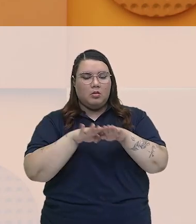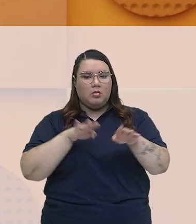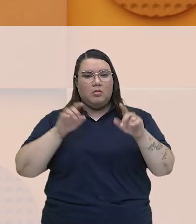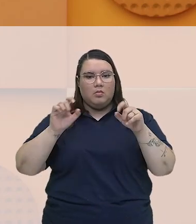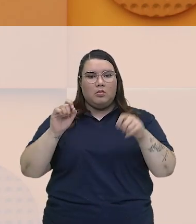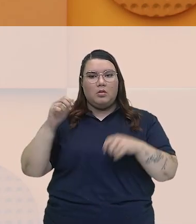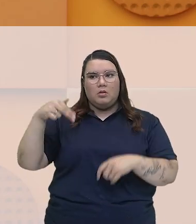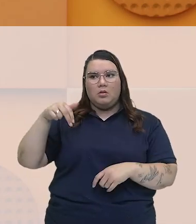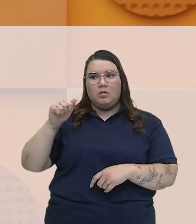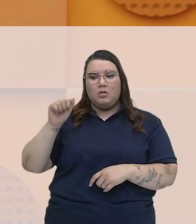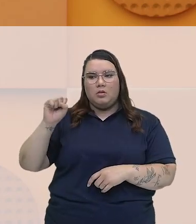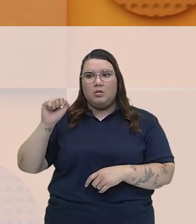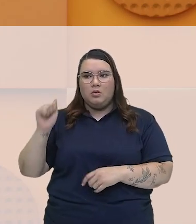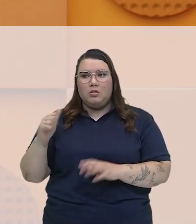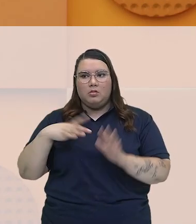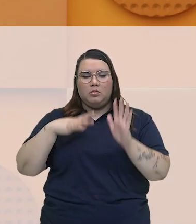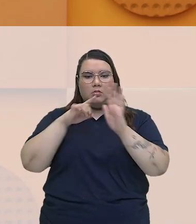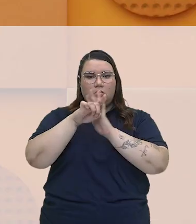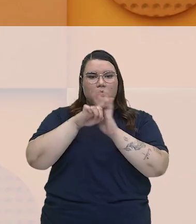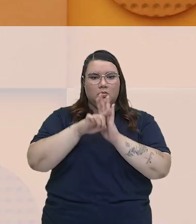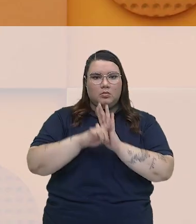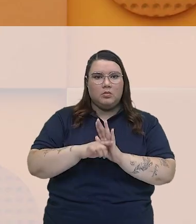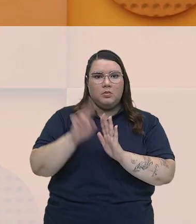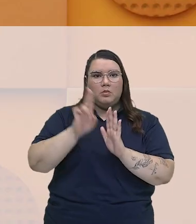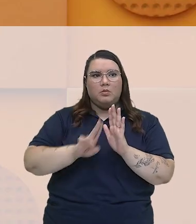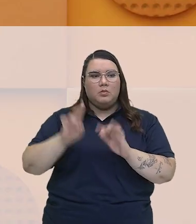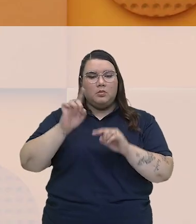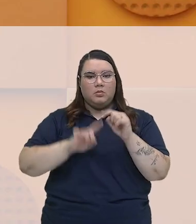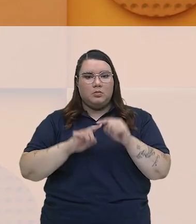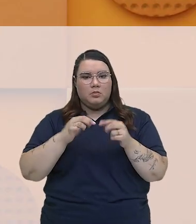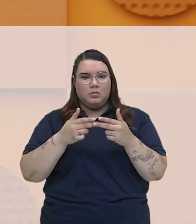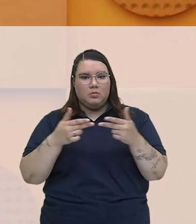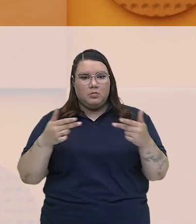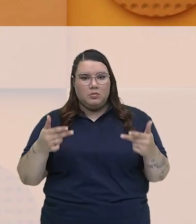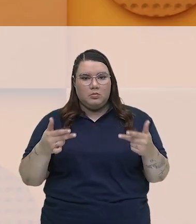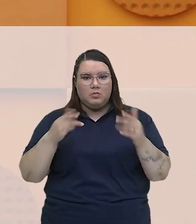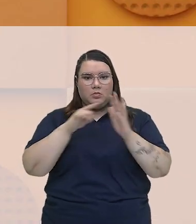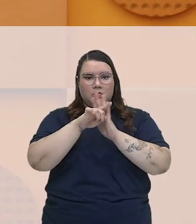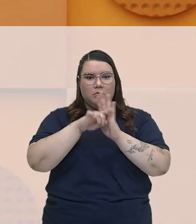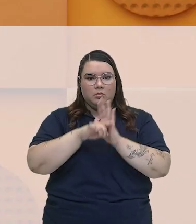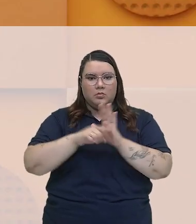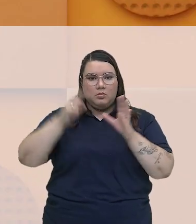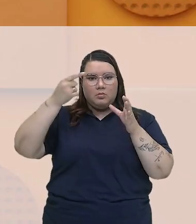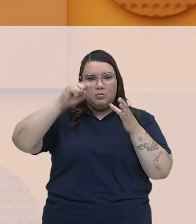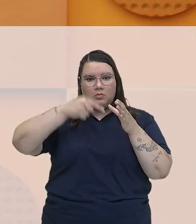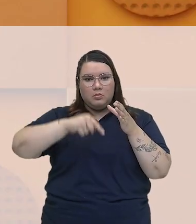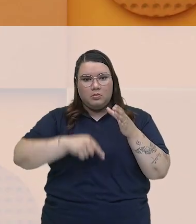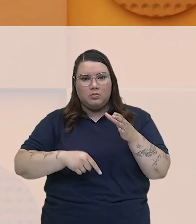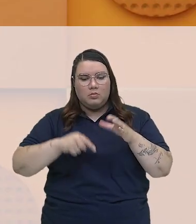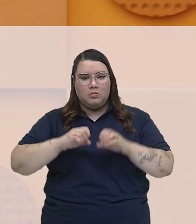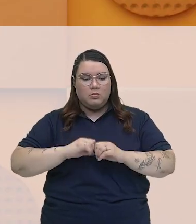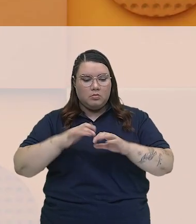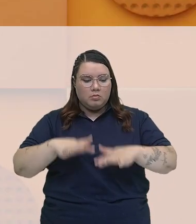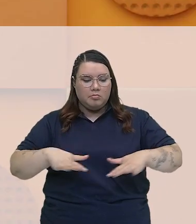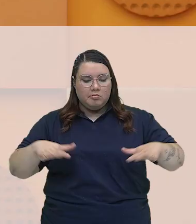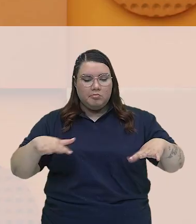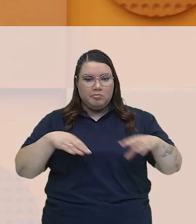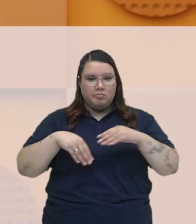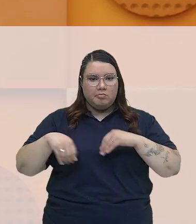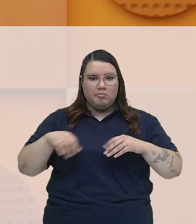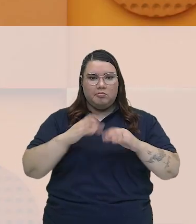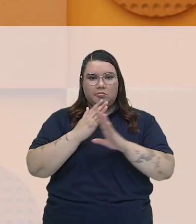várias pesquisas, utilizando o sonar, pesquisando o fundo do assoalho oceânico, onde